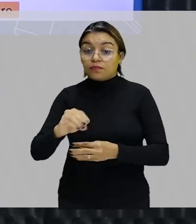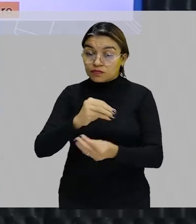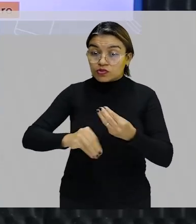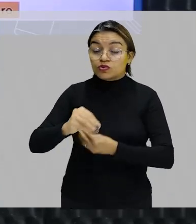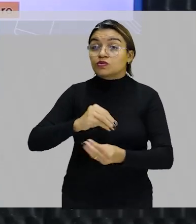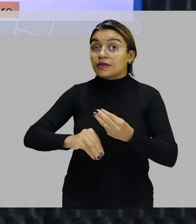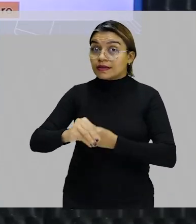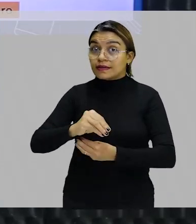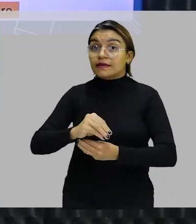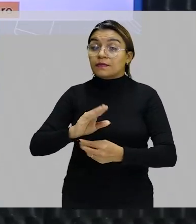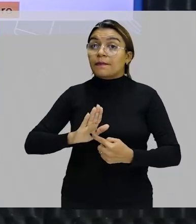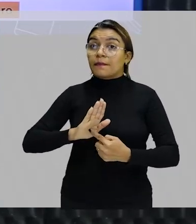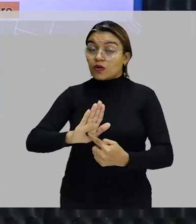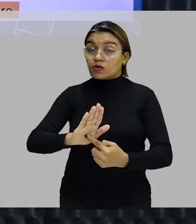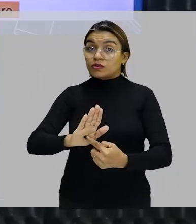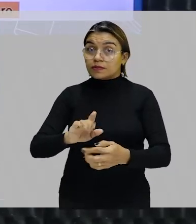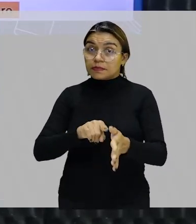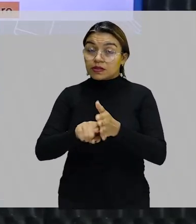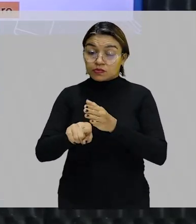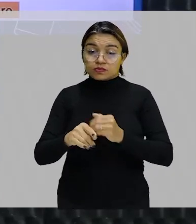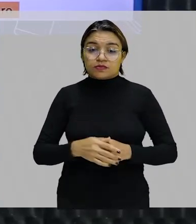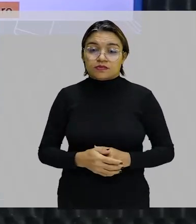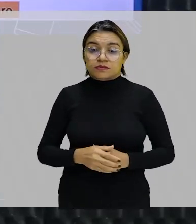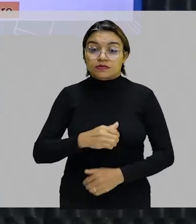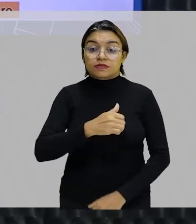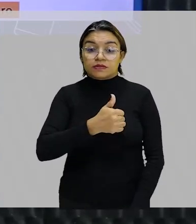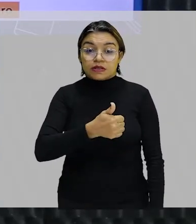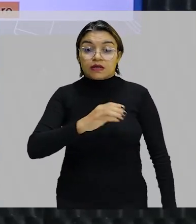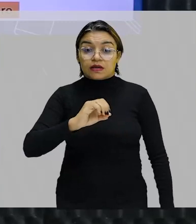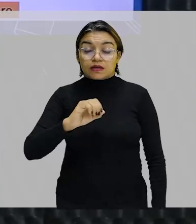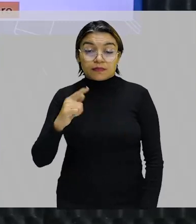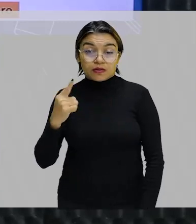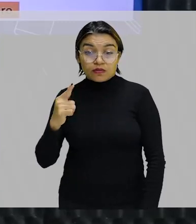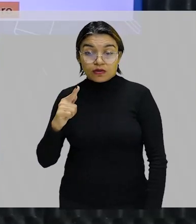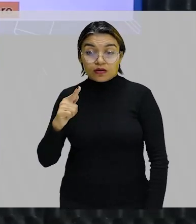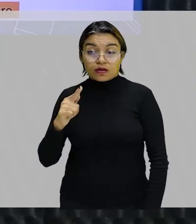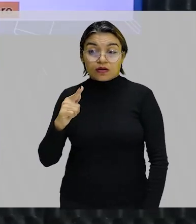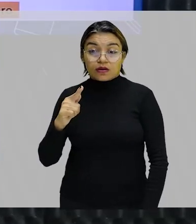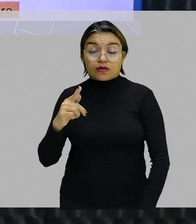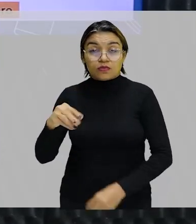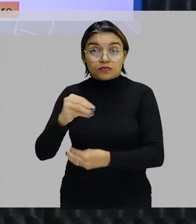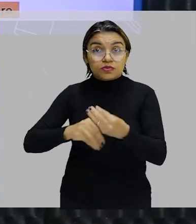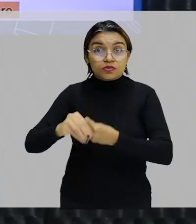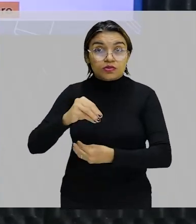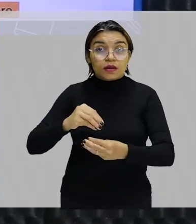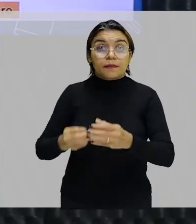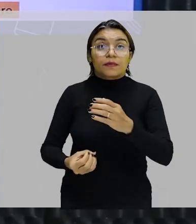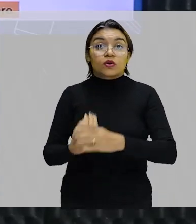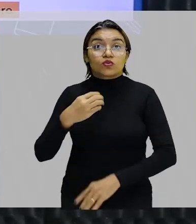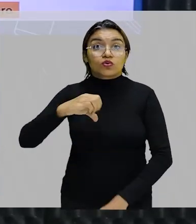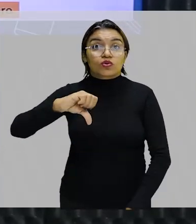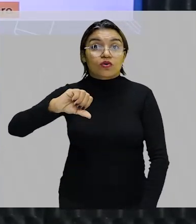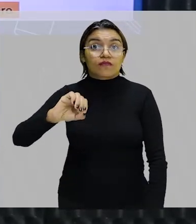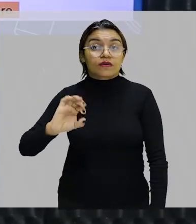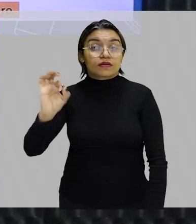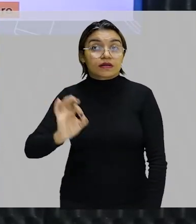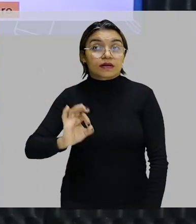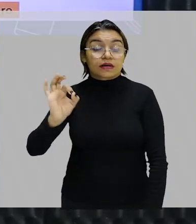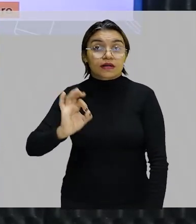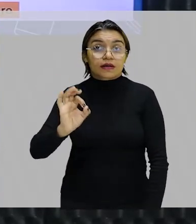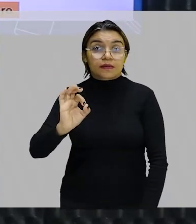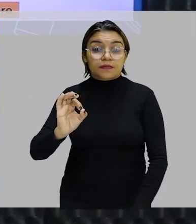problema, ok? Olha só, 100 gramas do calcário impuro, né, produz 90 gramas do carbonato